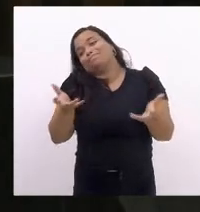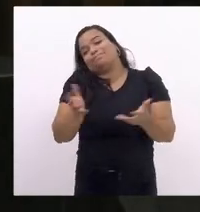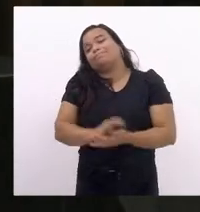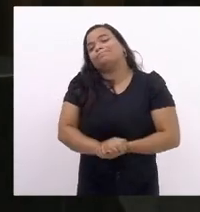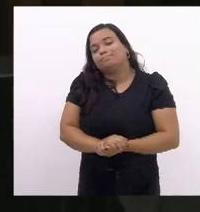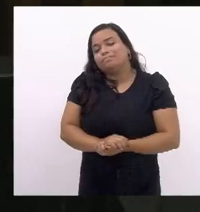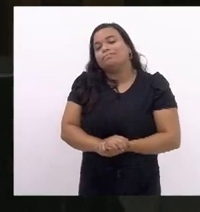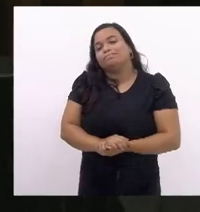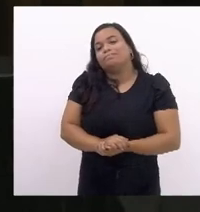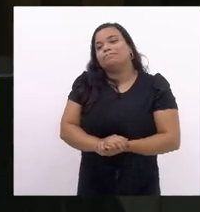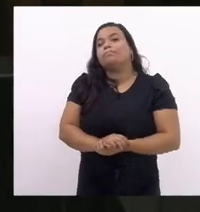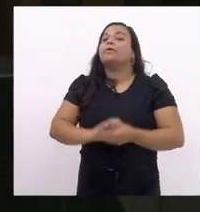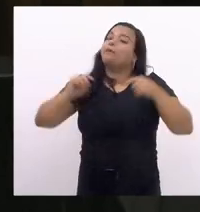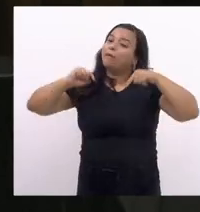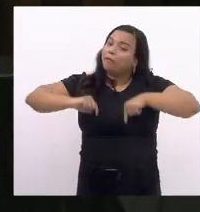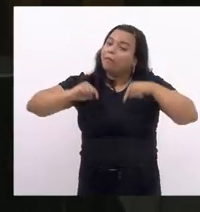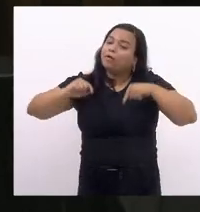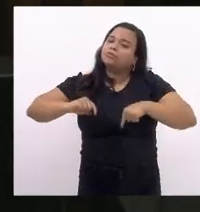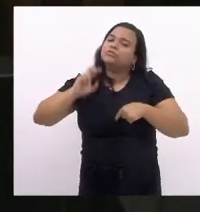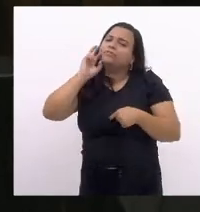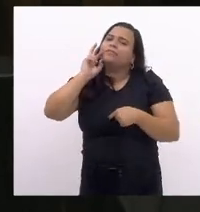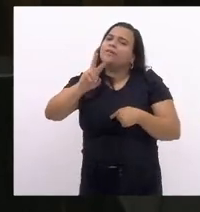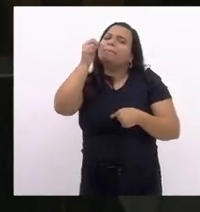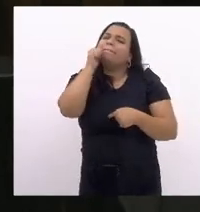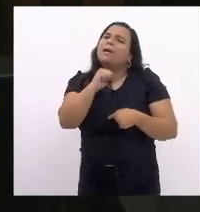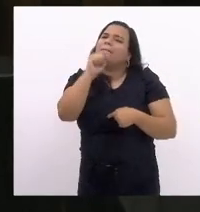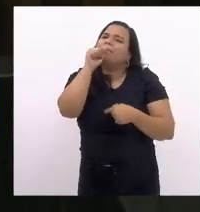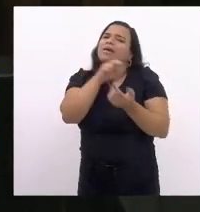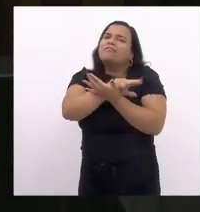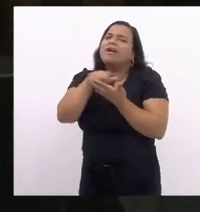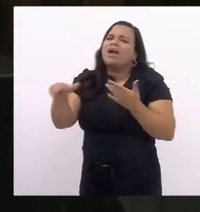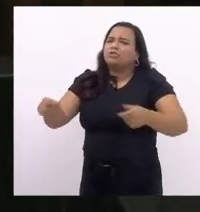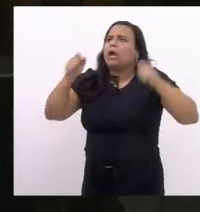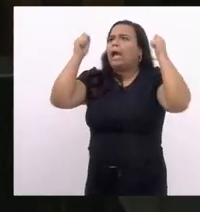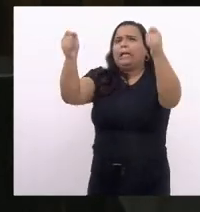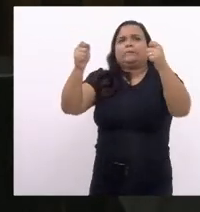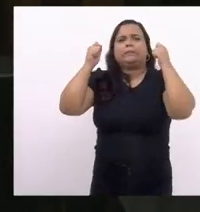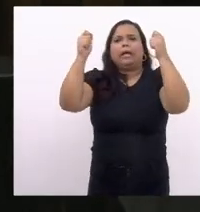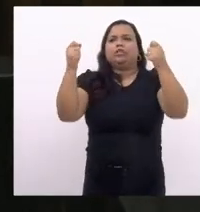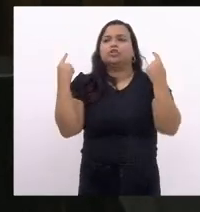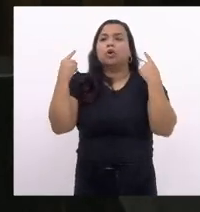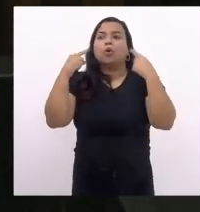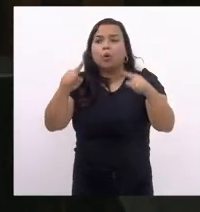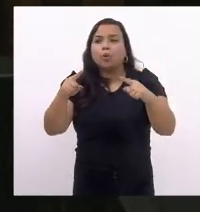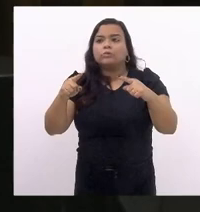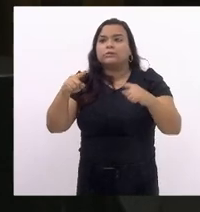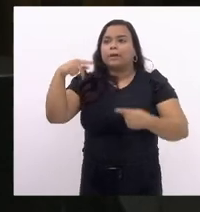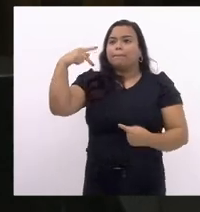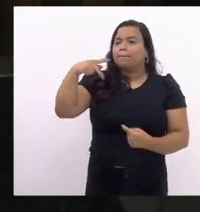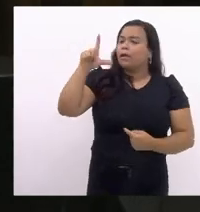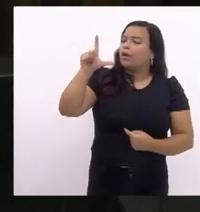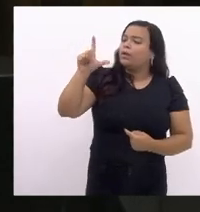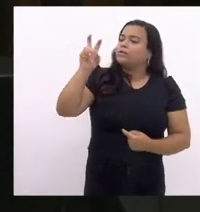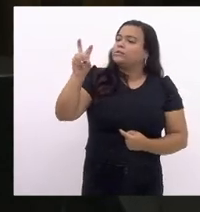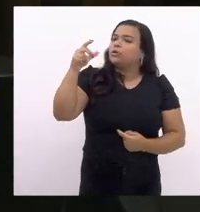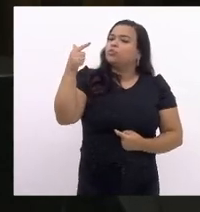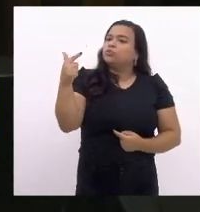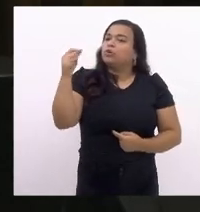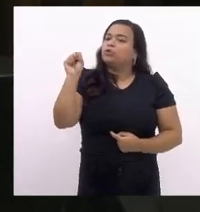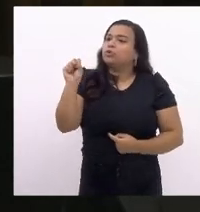aqui muitas mães com cartaz dizendo assim, contra o PL 5282 de